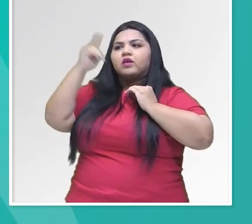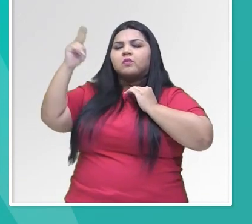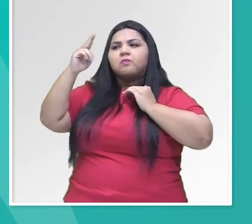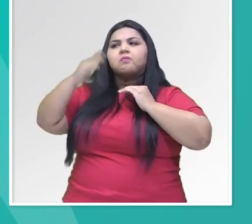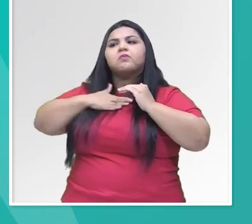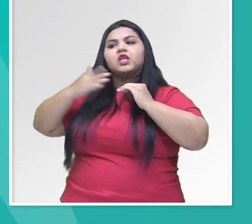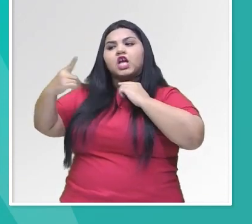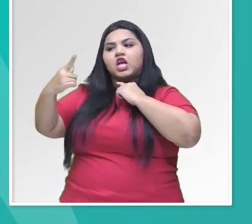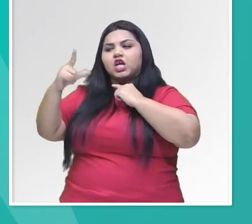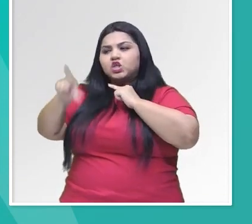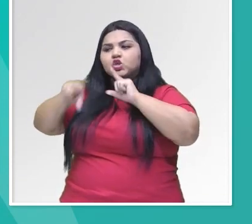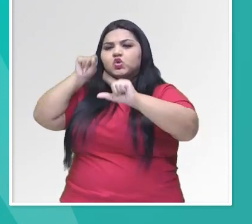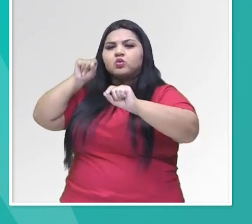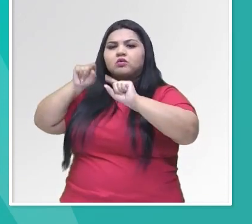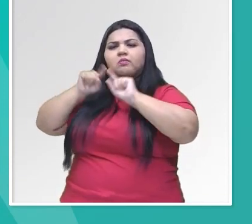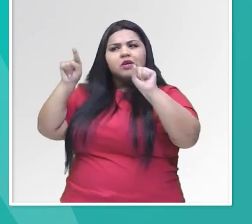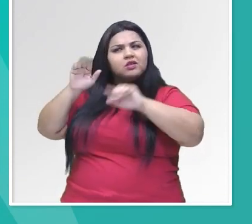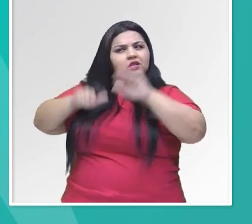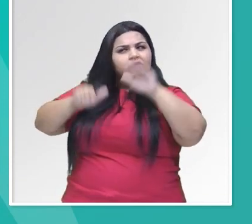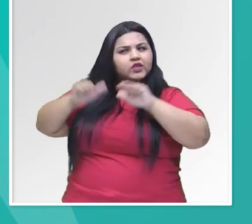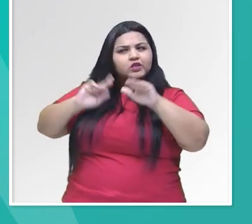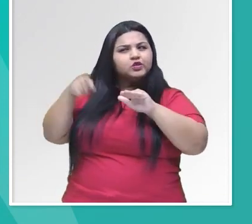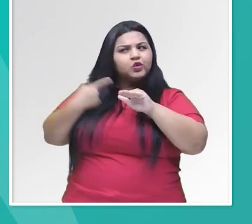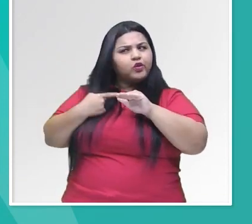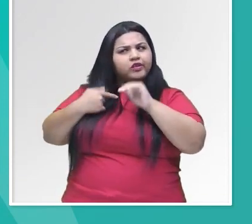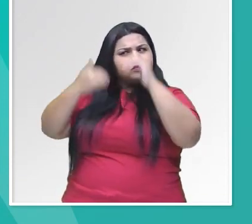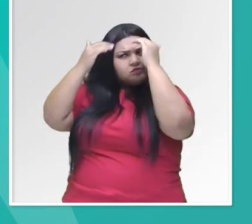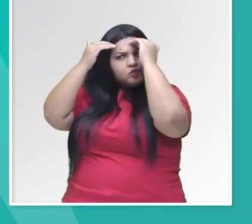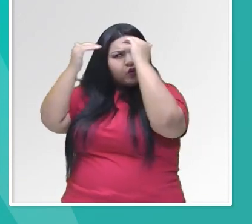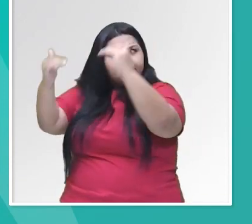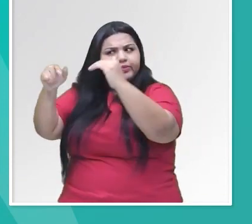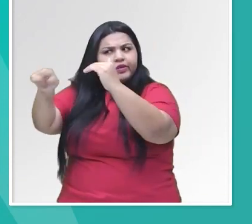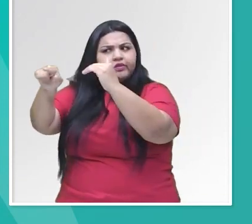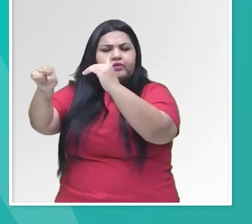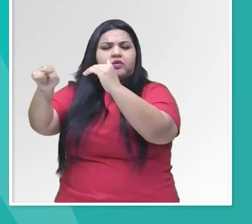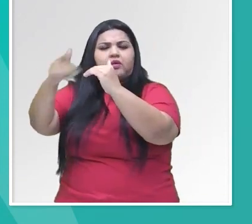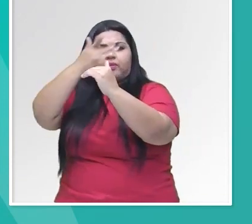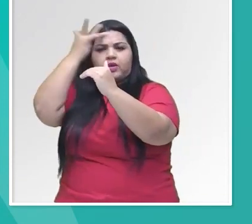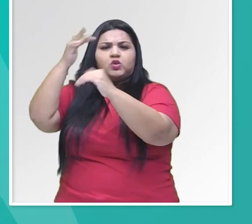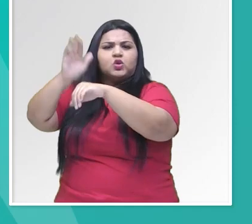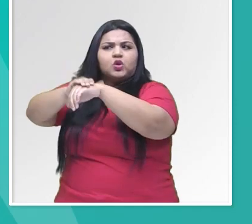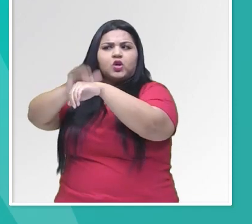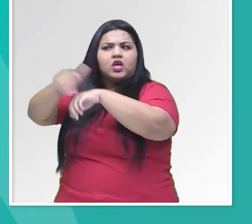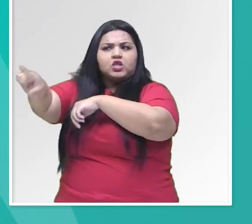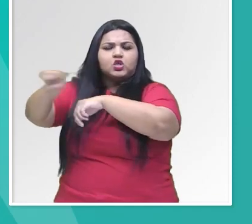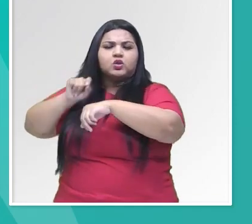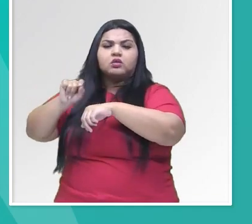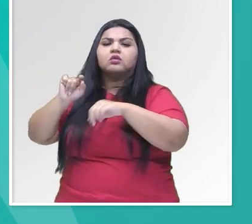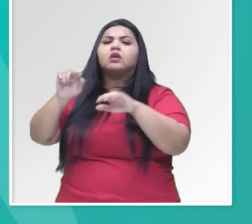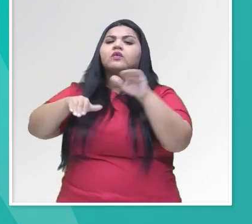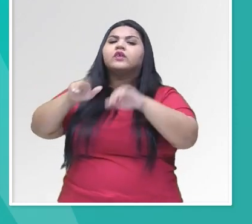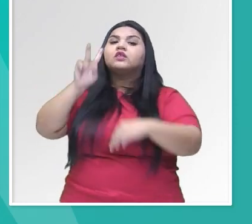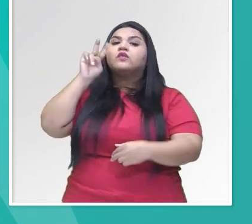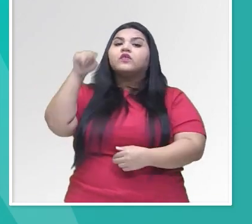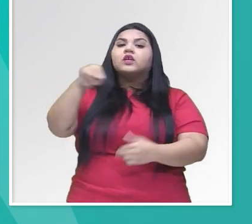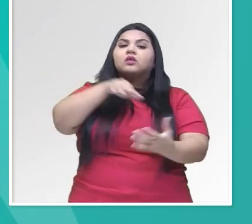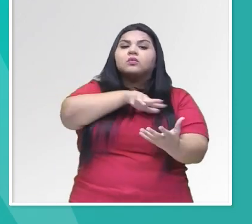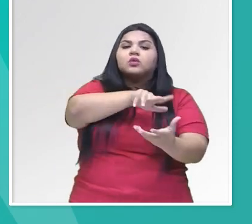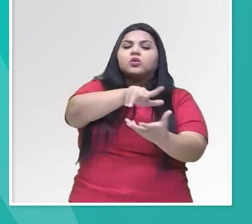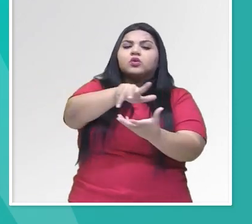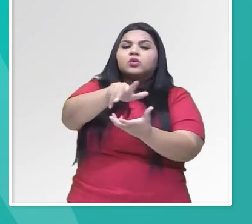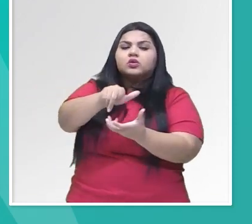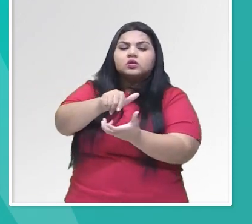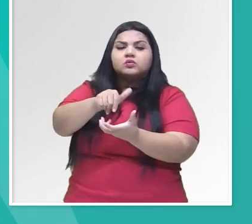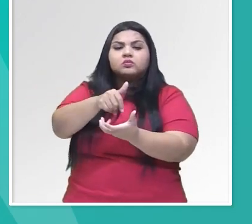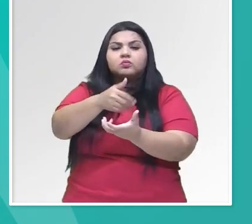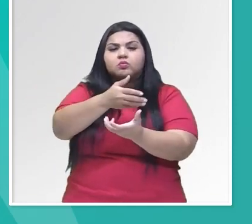minhas escolhas, mas muitas vezes nós não respeitamos a escolha do outro. Nós estamos vendo aí no planeta